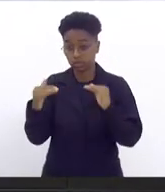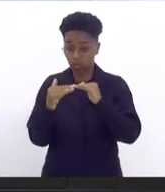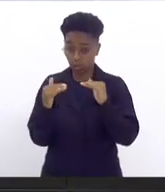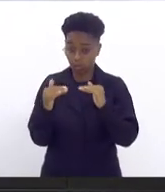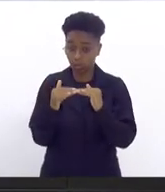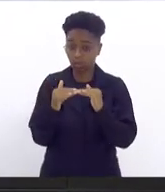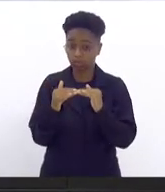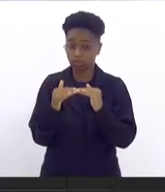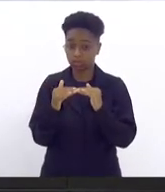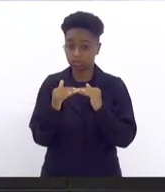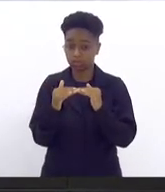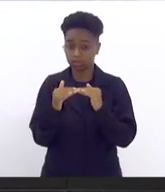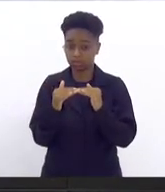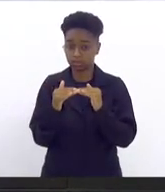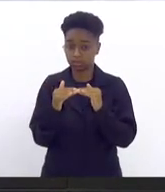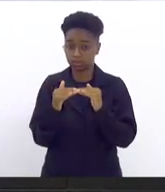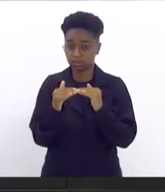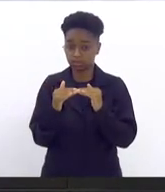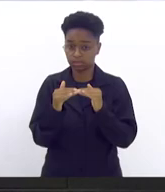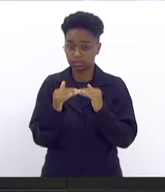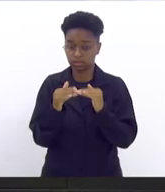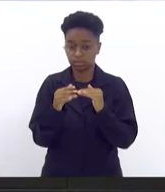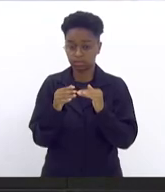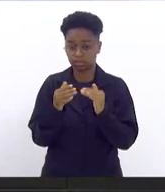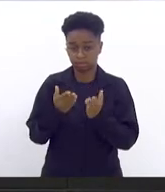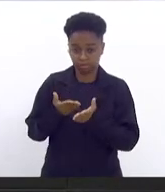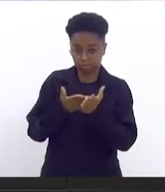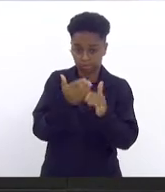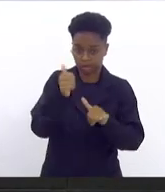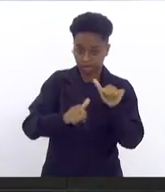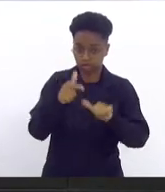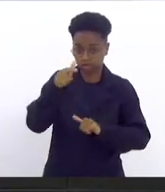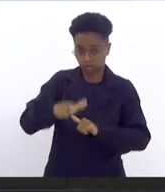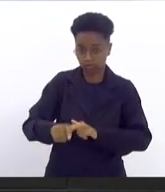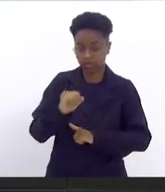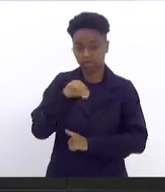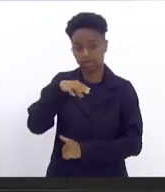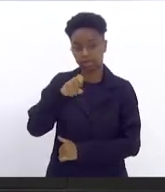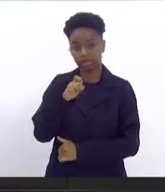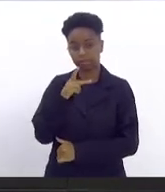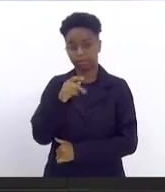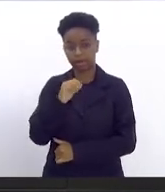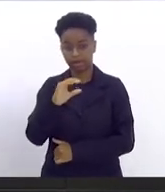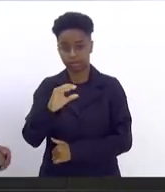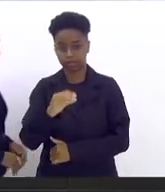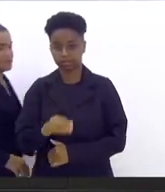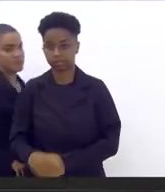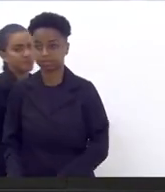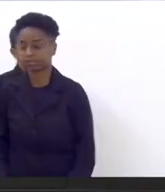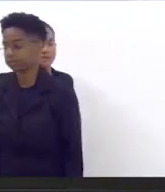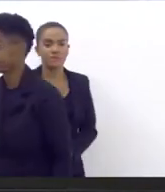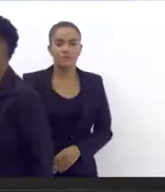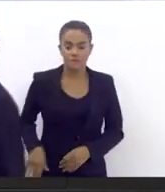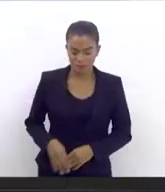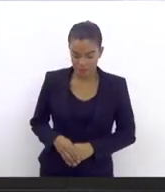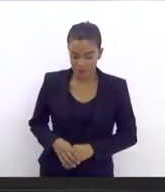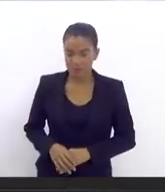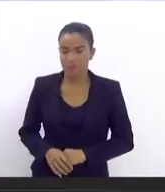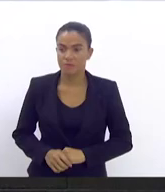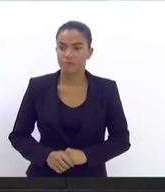concordam com a baixa em diligência para o INEPAC. Deputado Guilherme Dell'Aroglia.